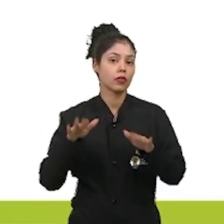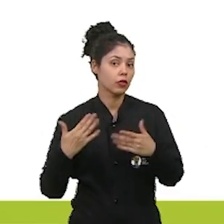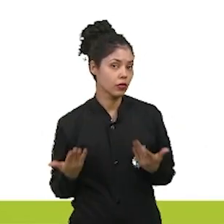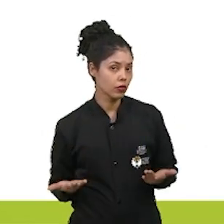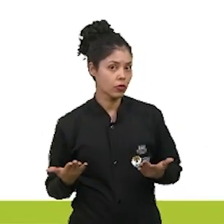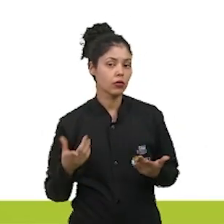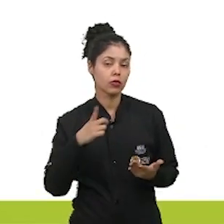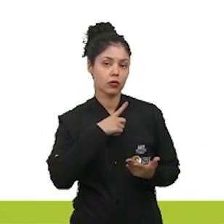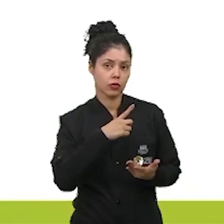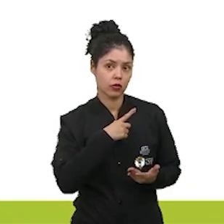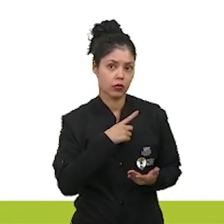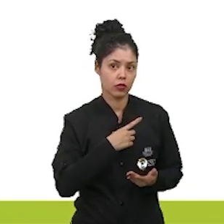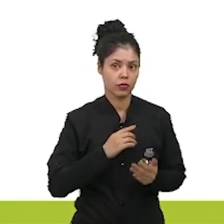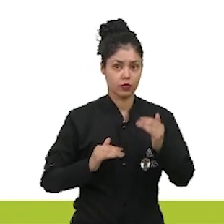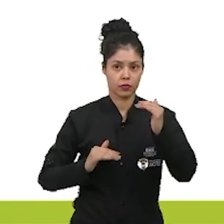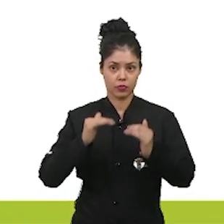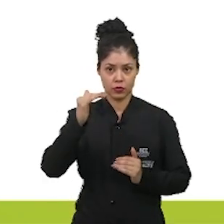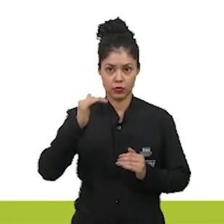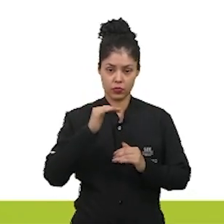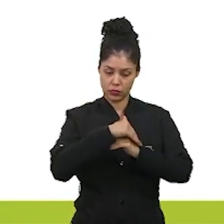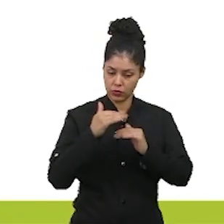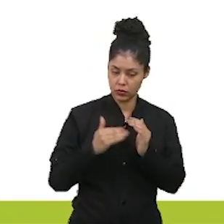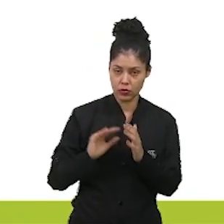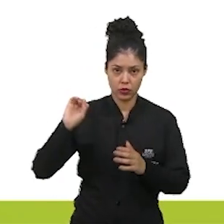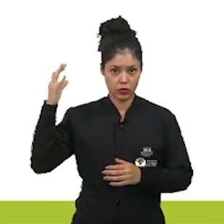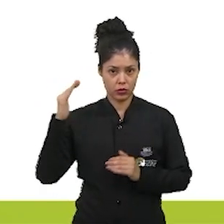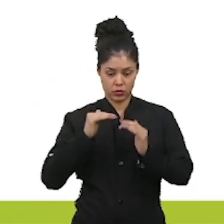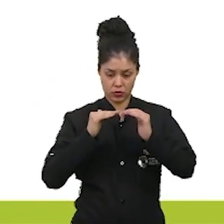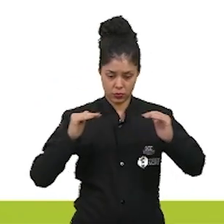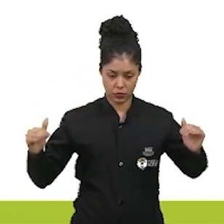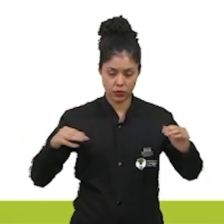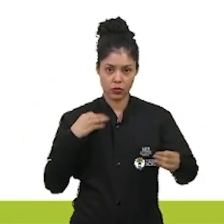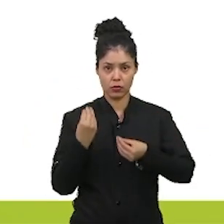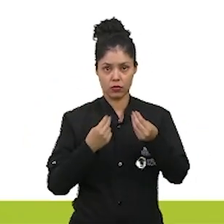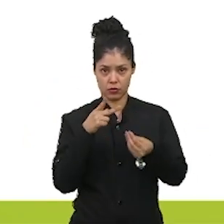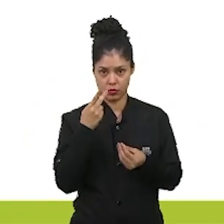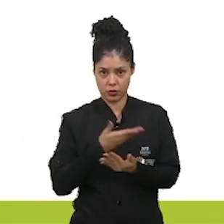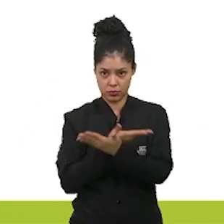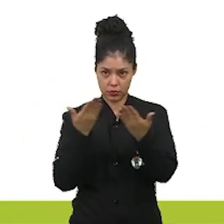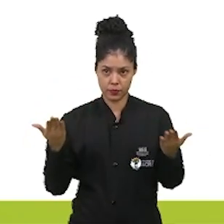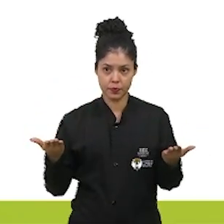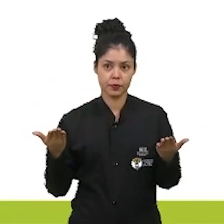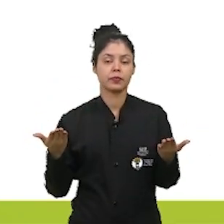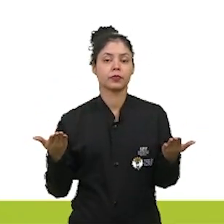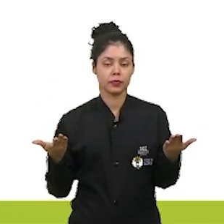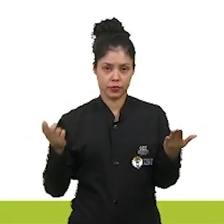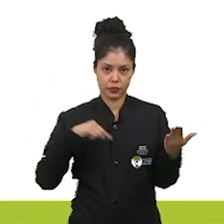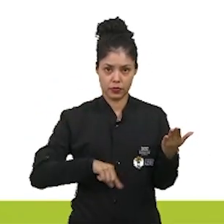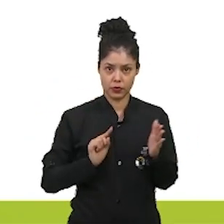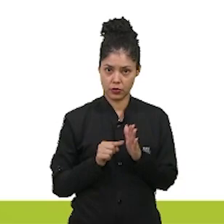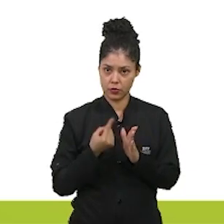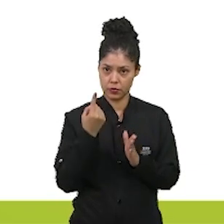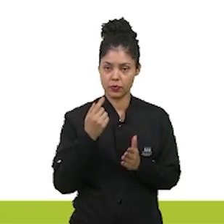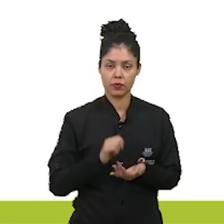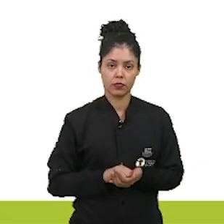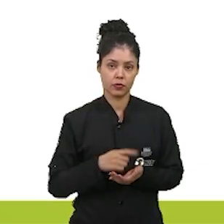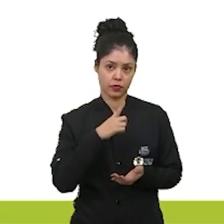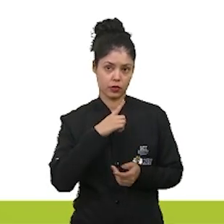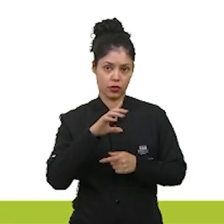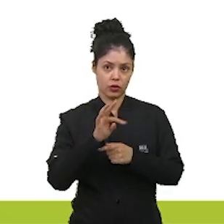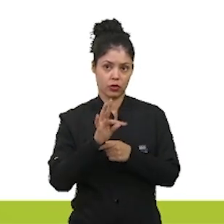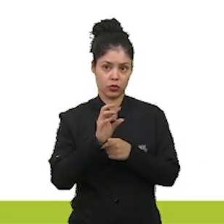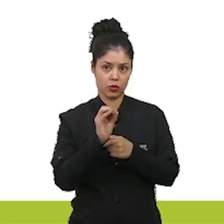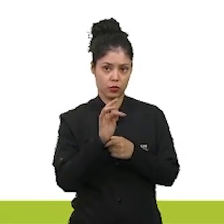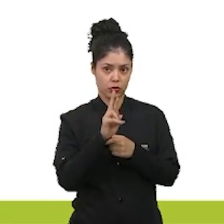agentes externos modeladores do relevo? Tudo que acontece aqui na superfície, como eu tinha falado para vocês. Aqui nessa primeira camada da troposfera,